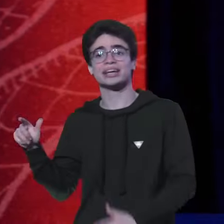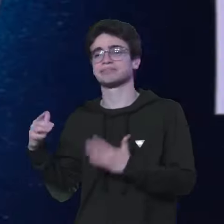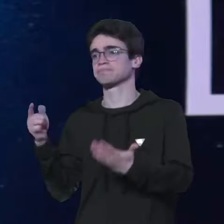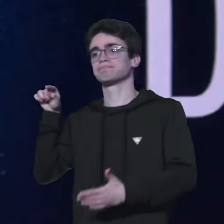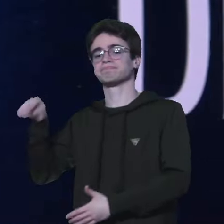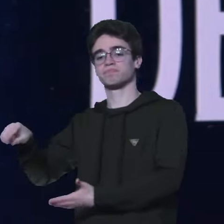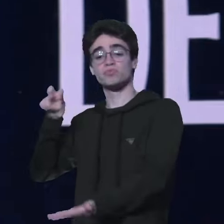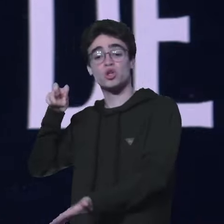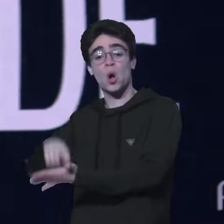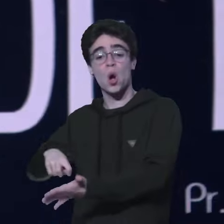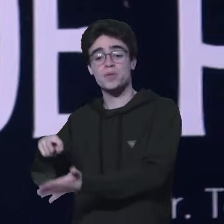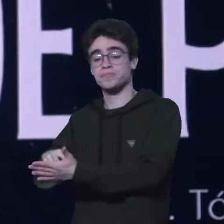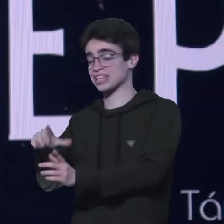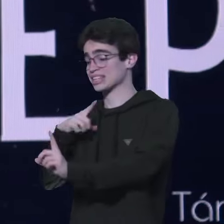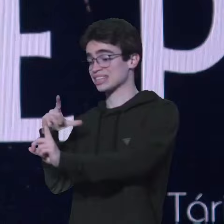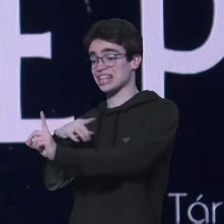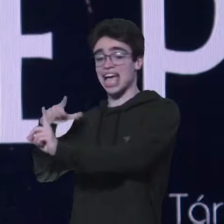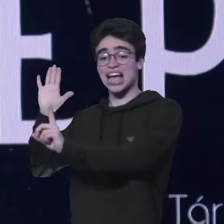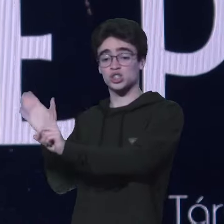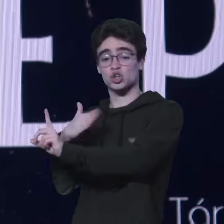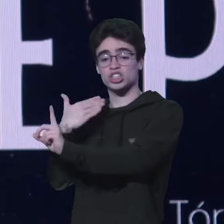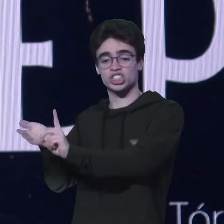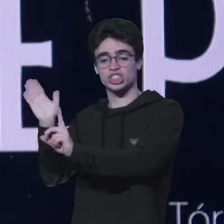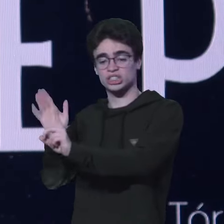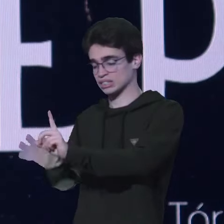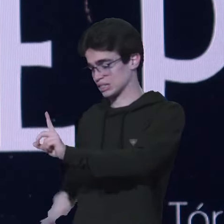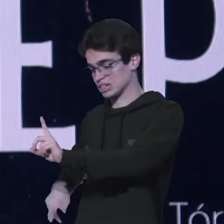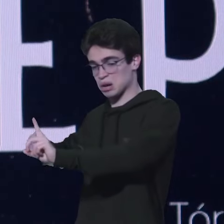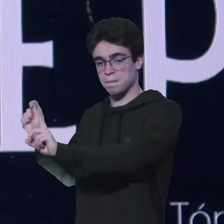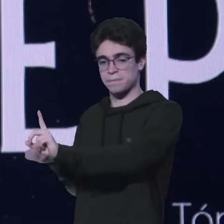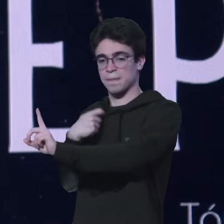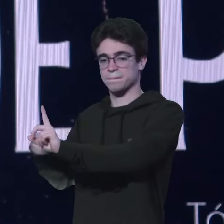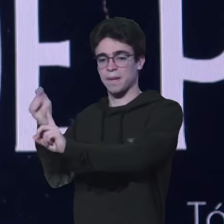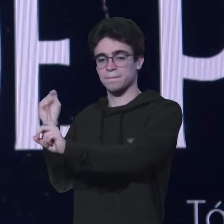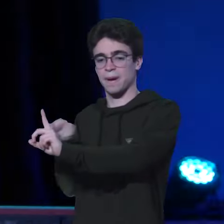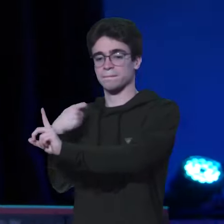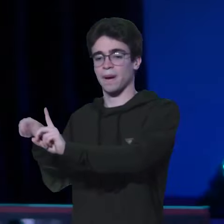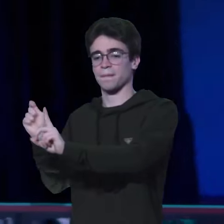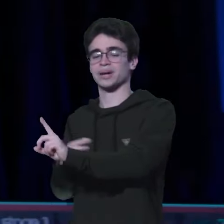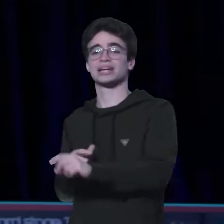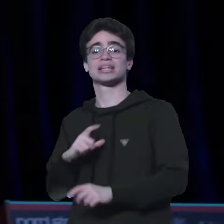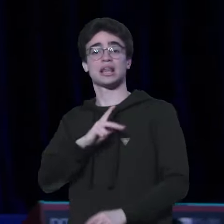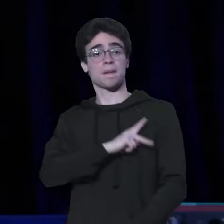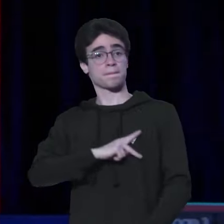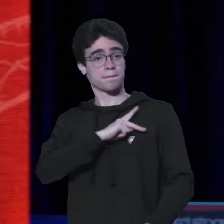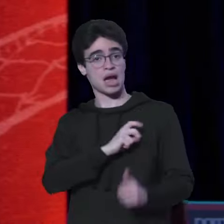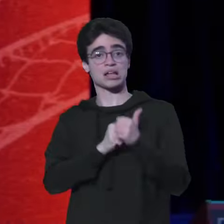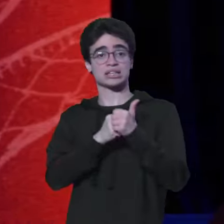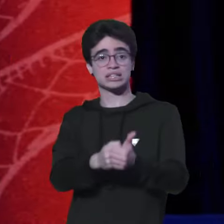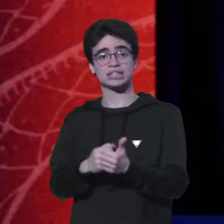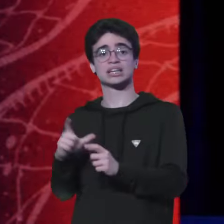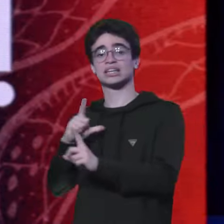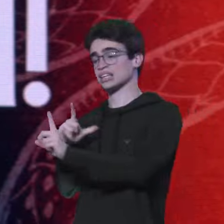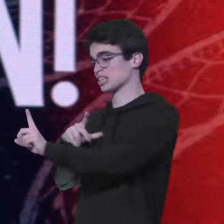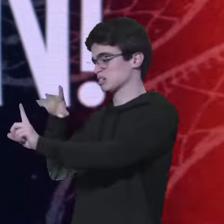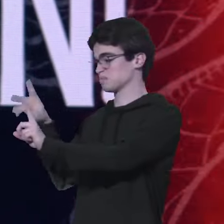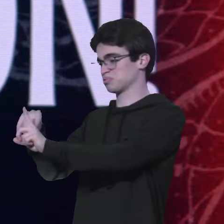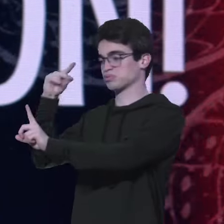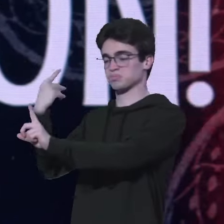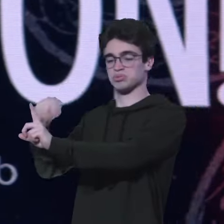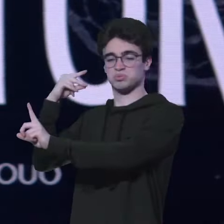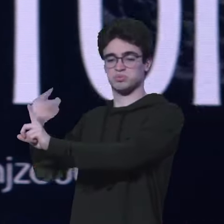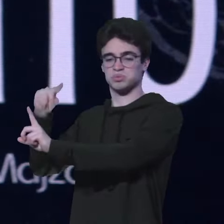eles já recebem açoites. A Bíblia diz que tiram a roupa de Paulo e Silas e começam a dar chicotada neles, e